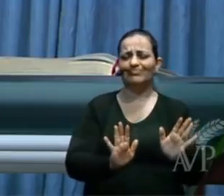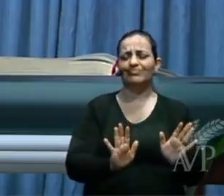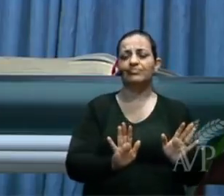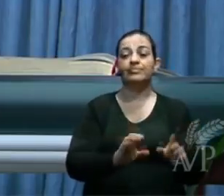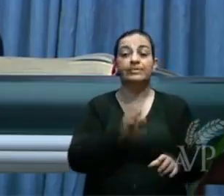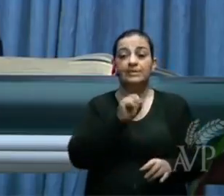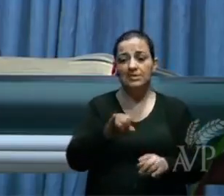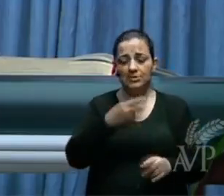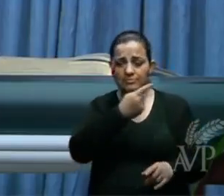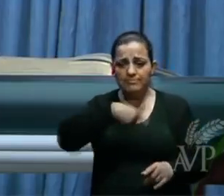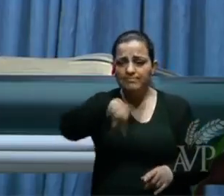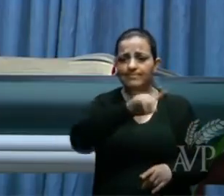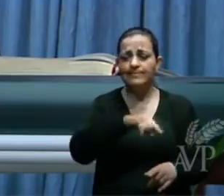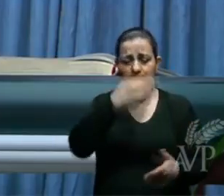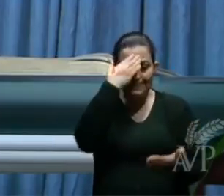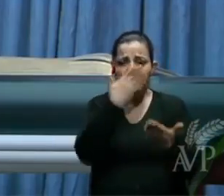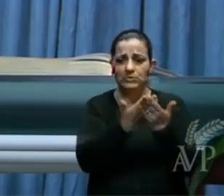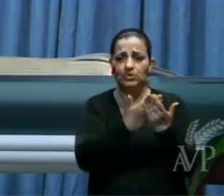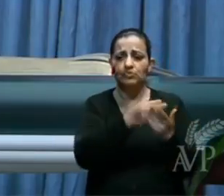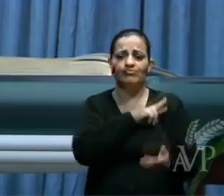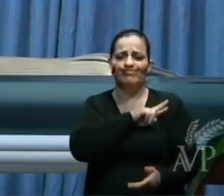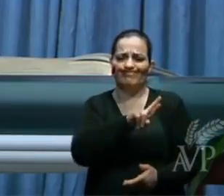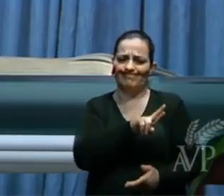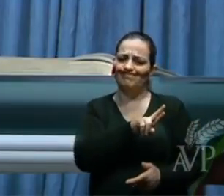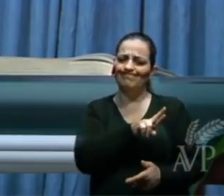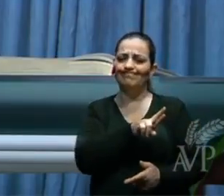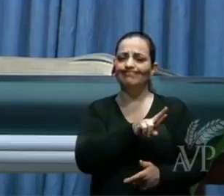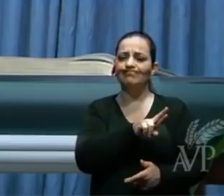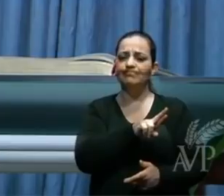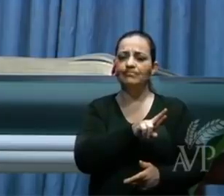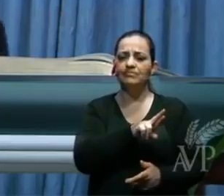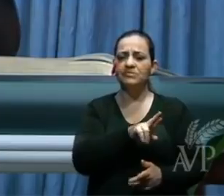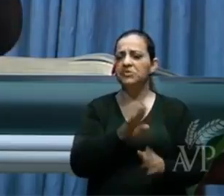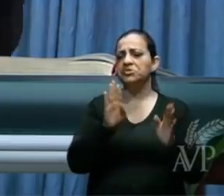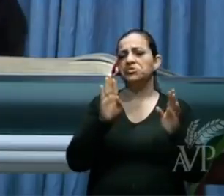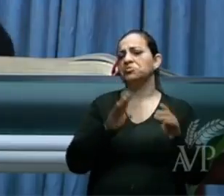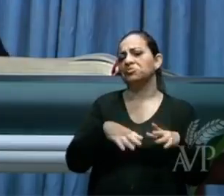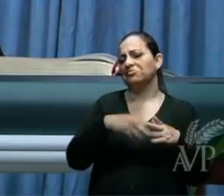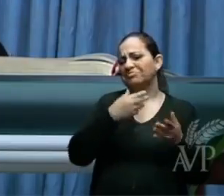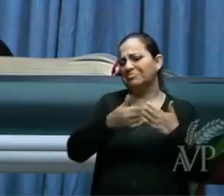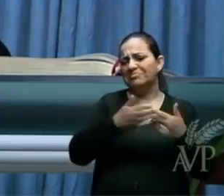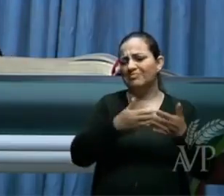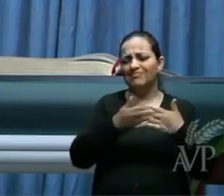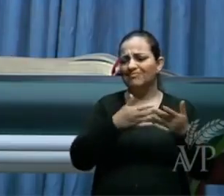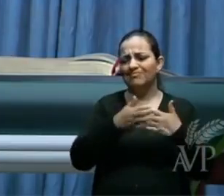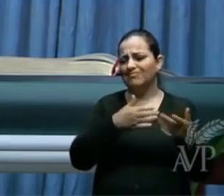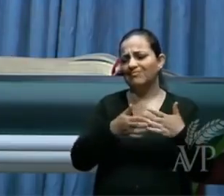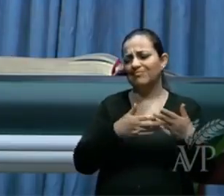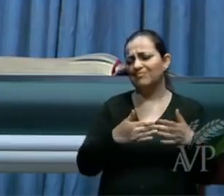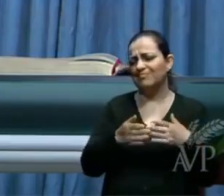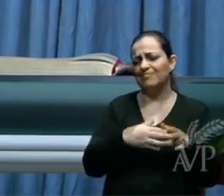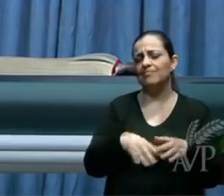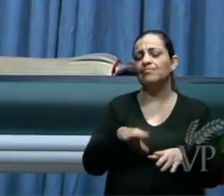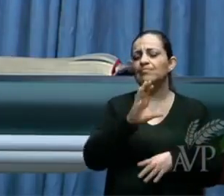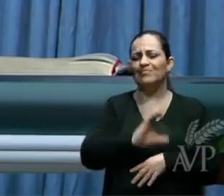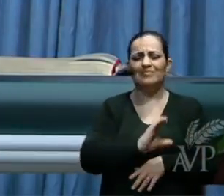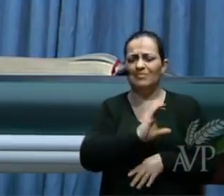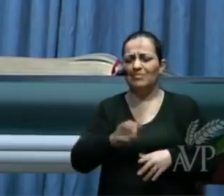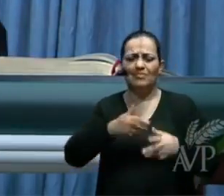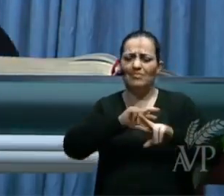se você põe a esperança nenhuma religião seja batista metodista assembléia o católico que ficou